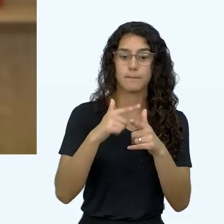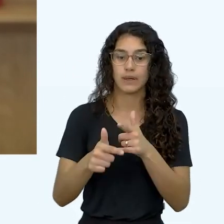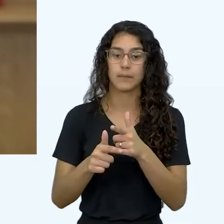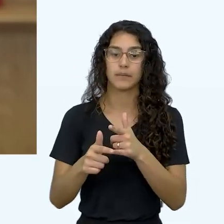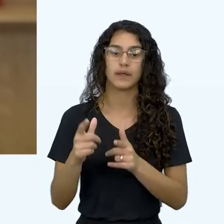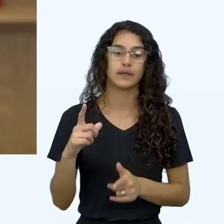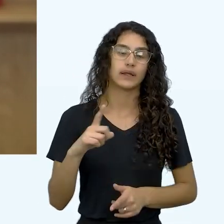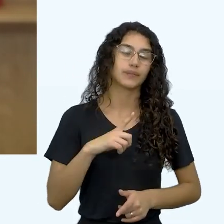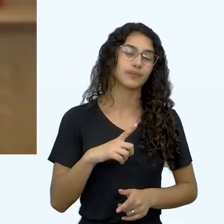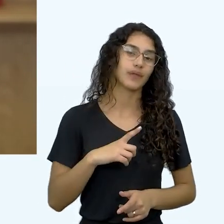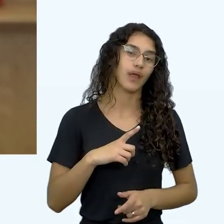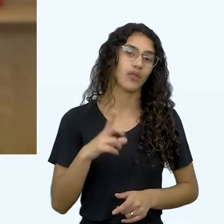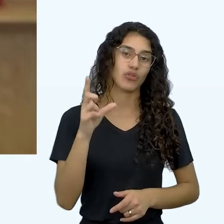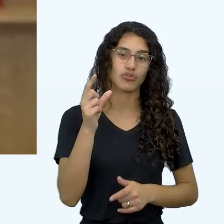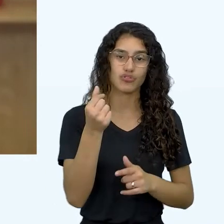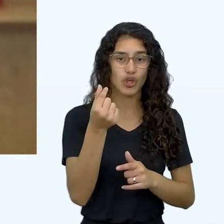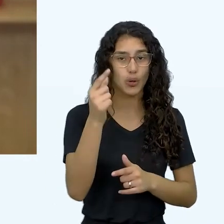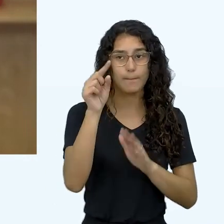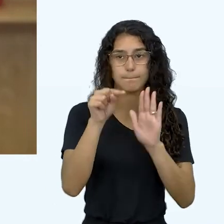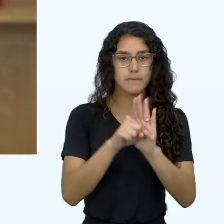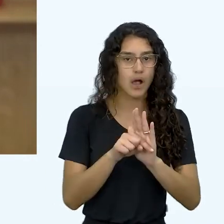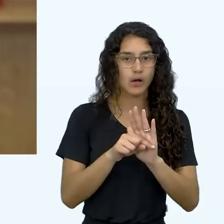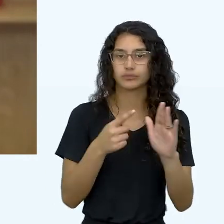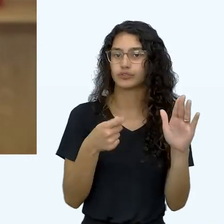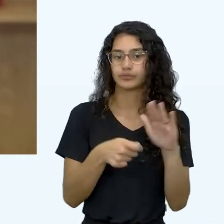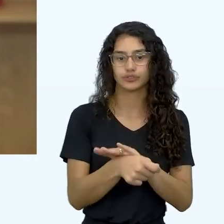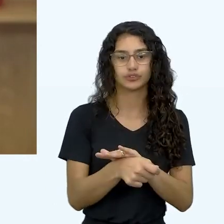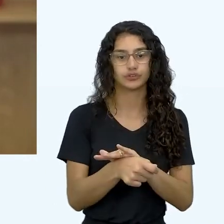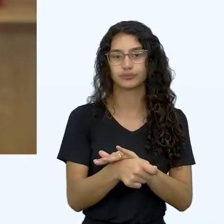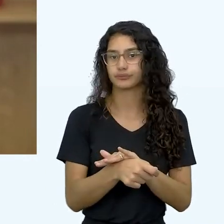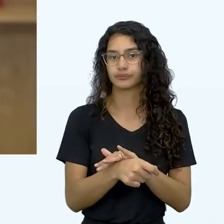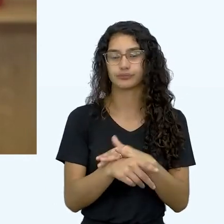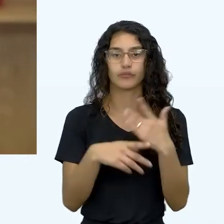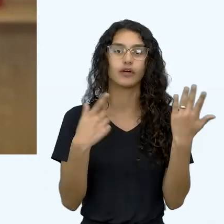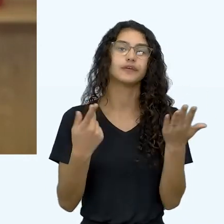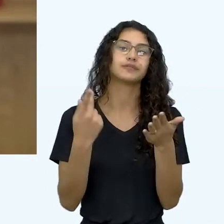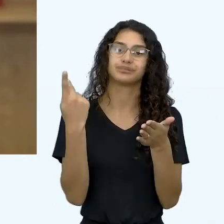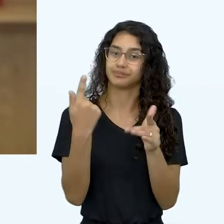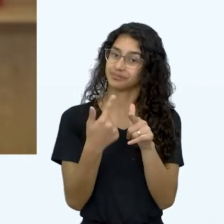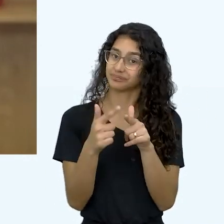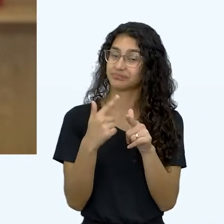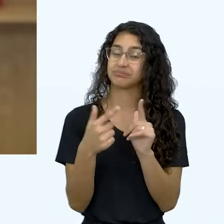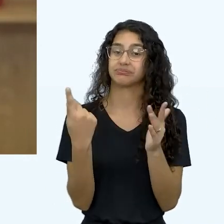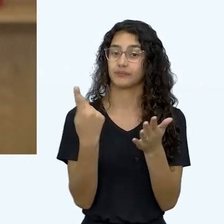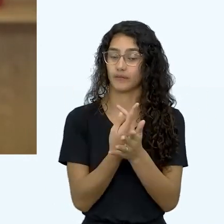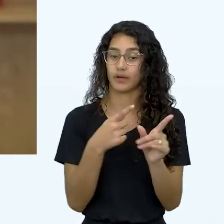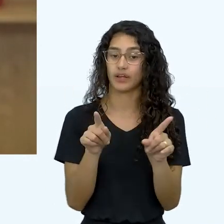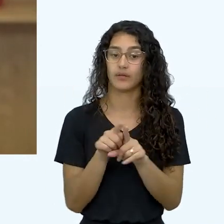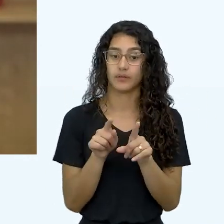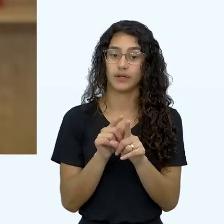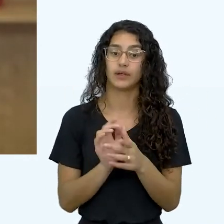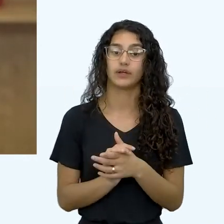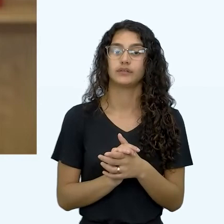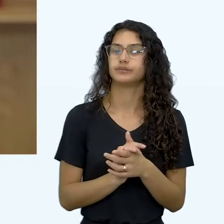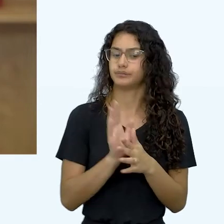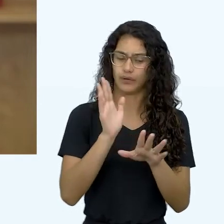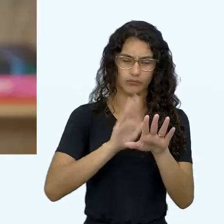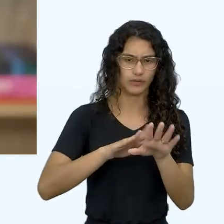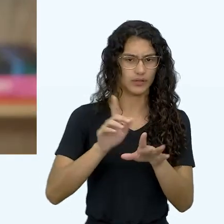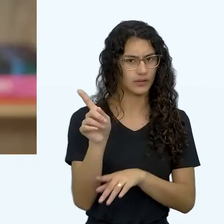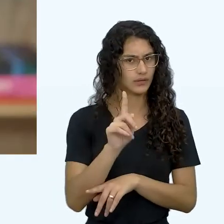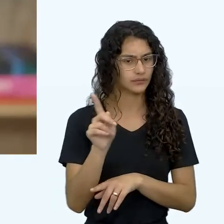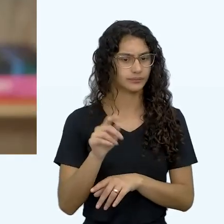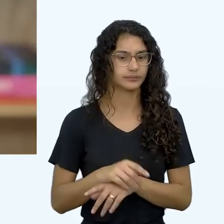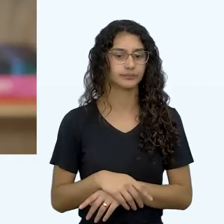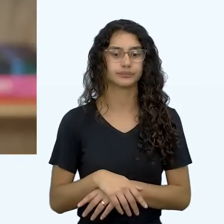eu tenho muito pouco dinheiro, não vou investir. Né? E aí você está cometendo um grande erro e você está se sabotando. Não cometa essa burrada.